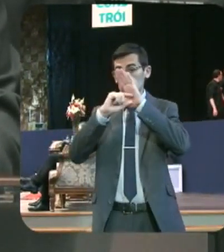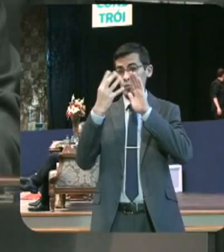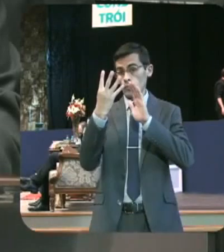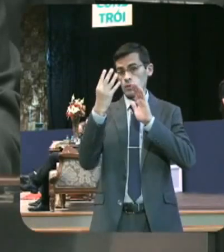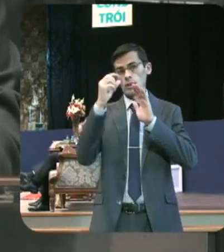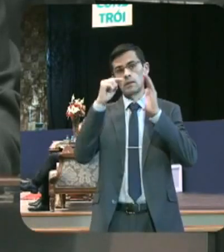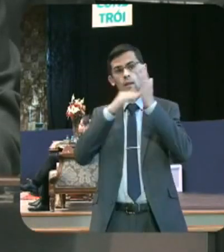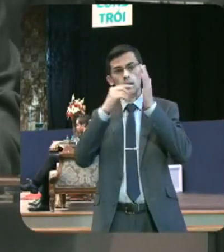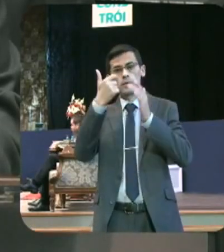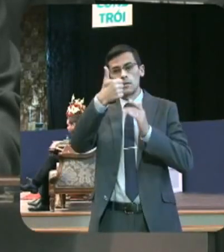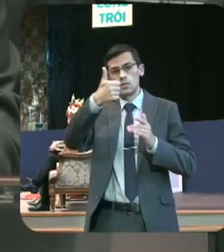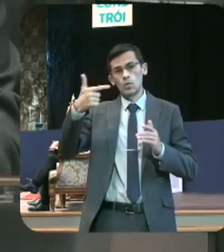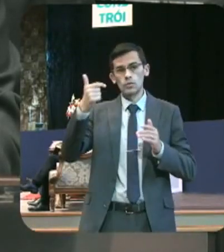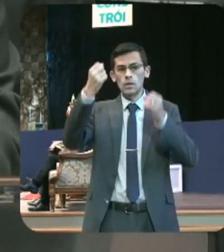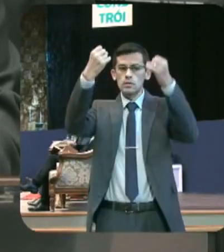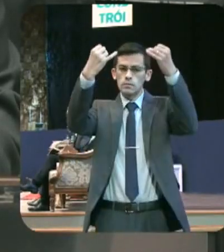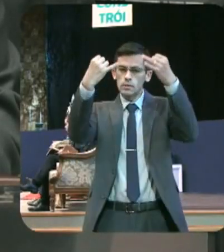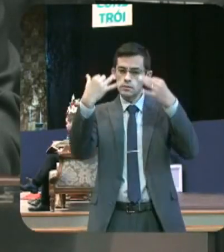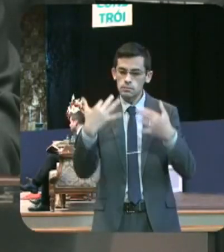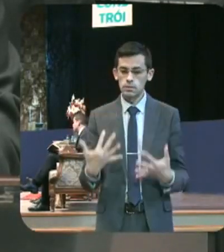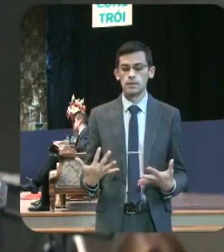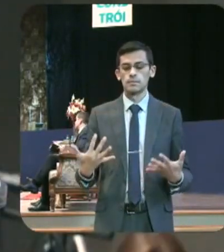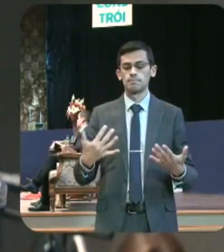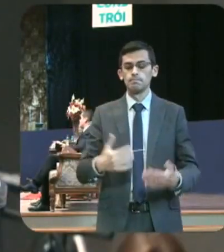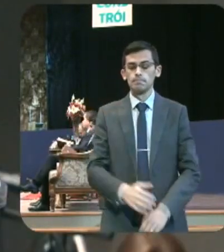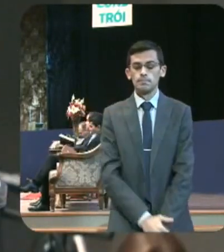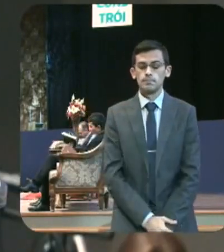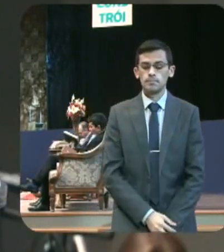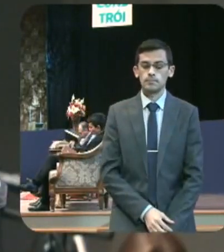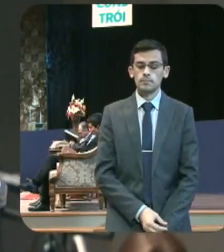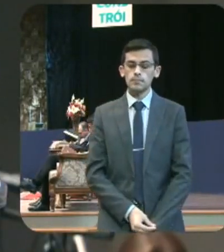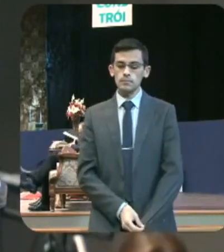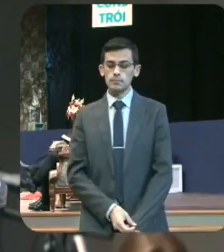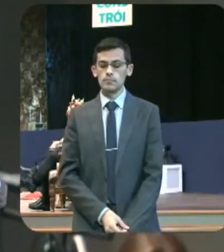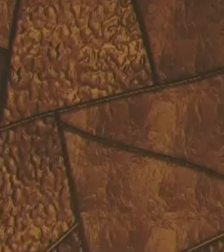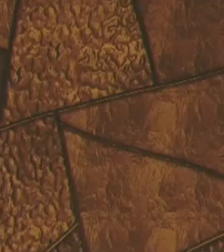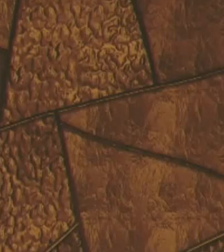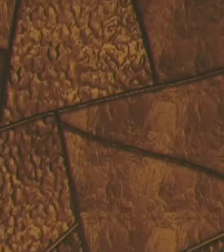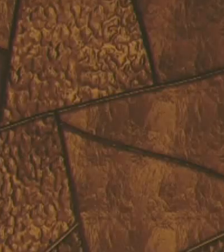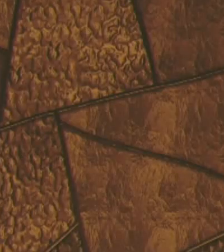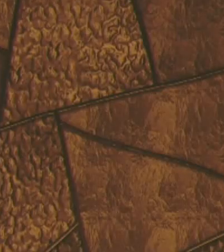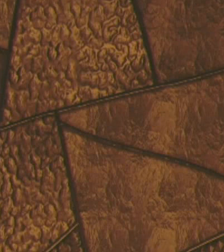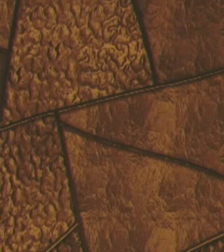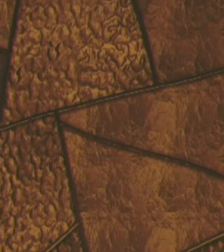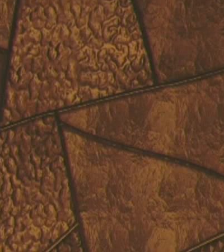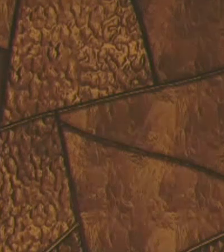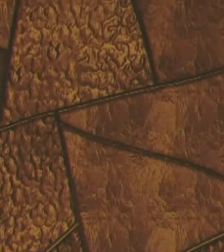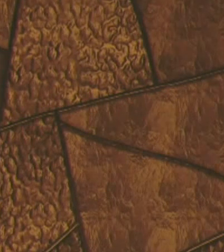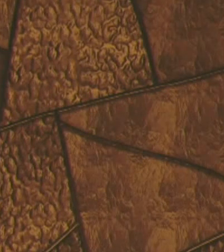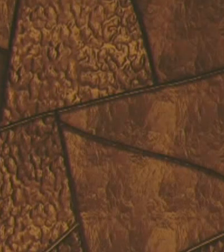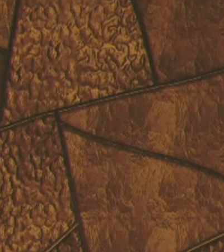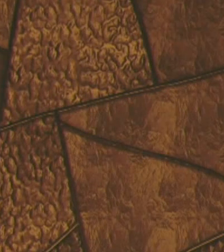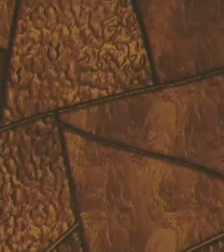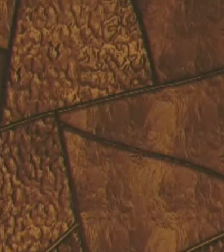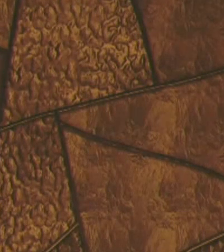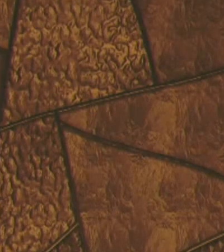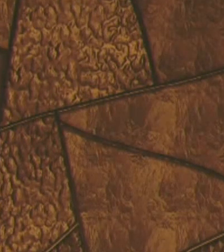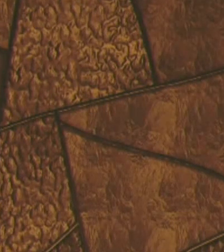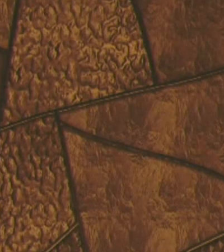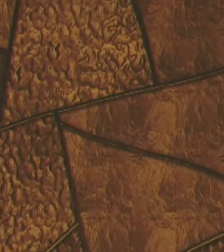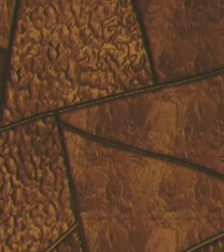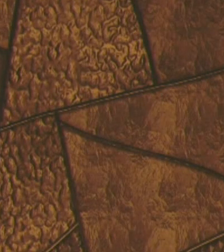linguagem de hoje, onde a palavra do Senhor diz assim: Ele foi rejeitado e desprezado